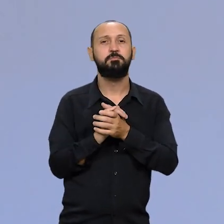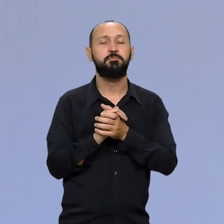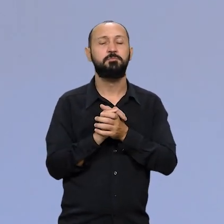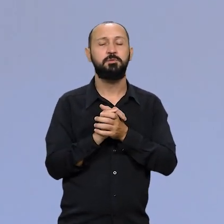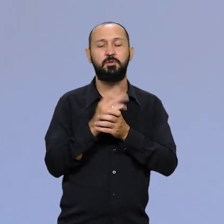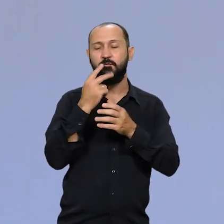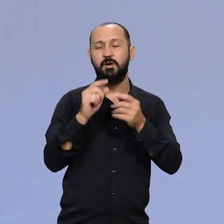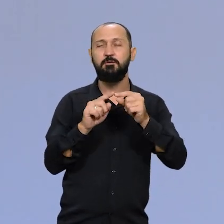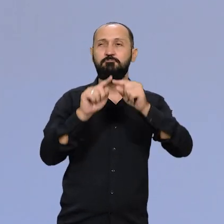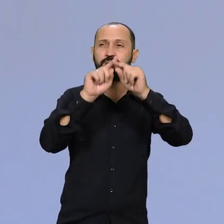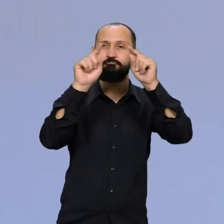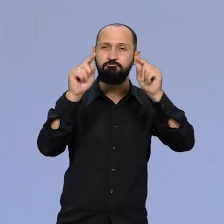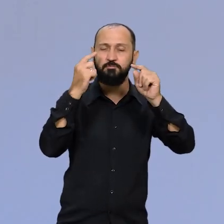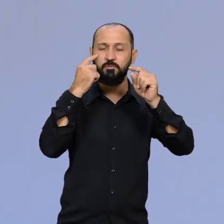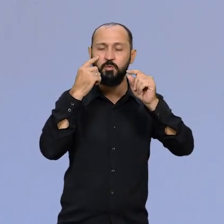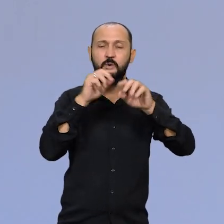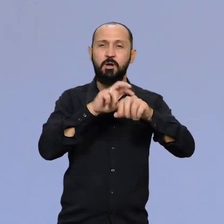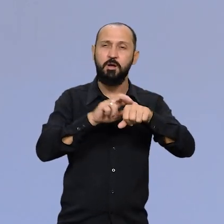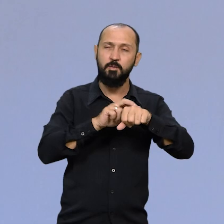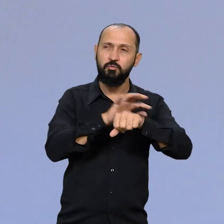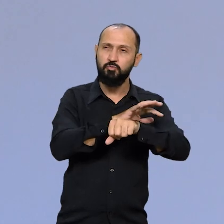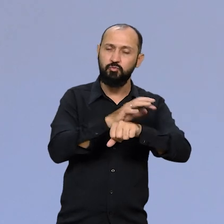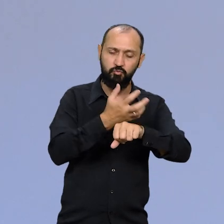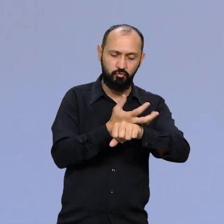Toné e Pegue e Cachoeirinha. Depois, em